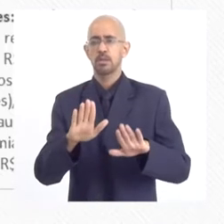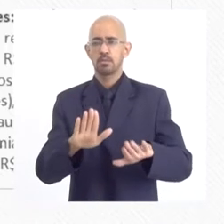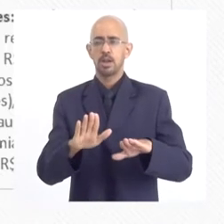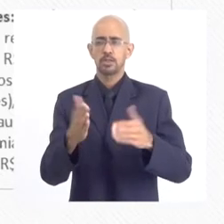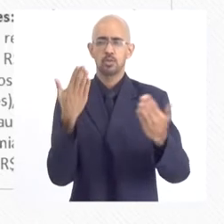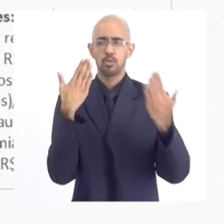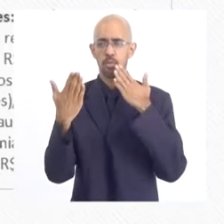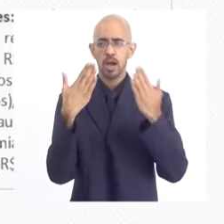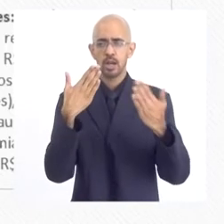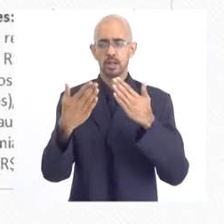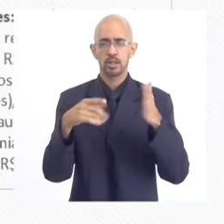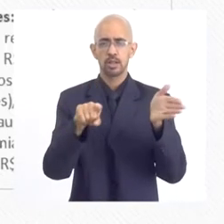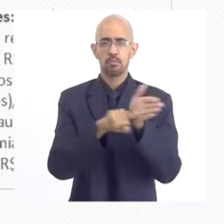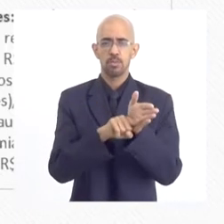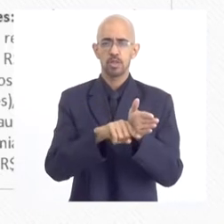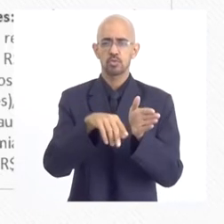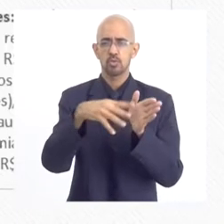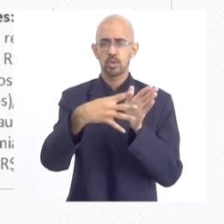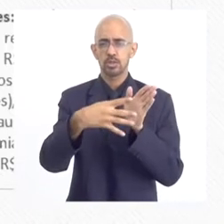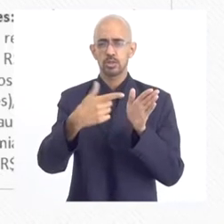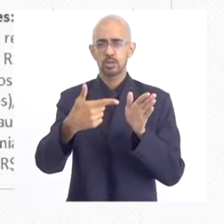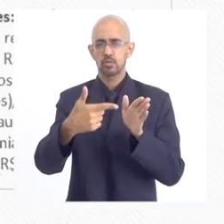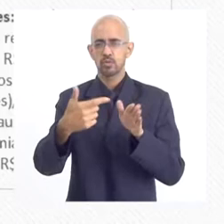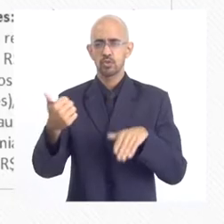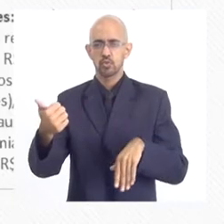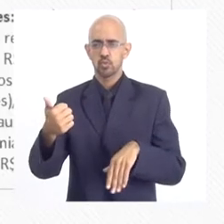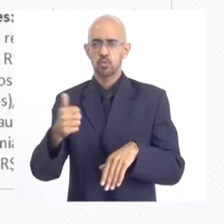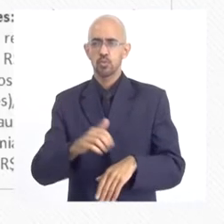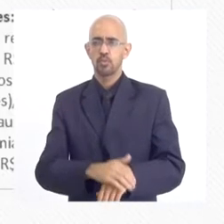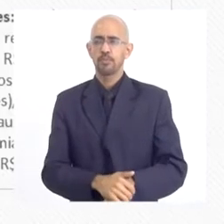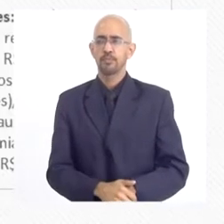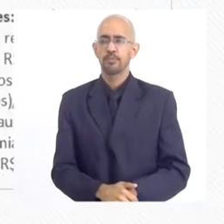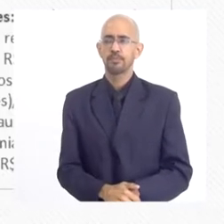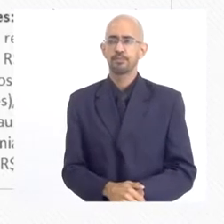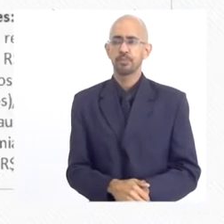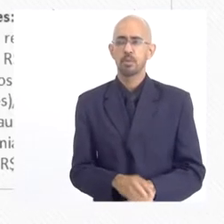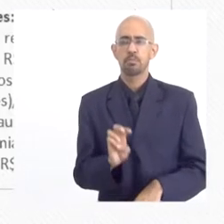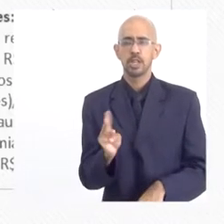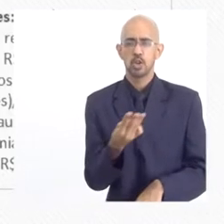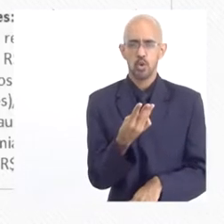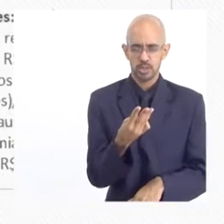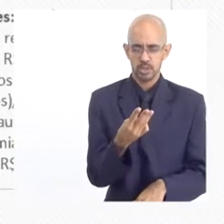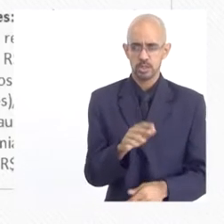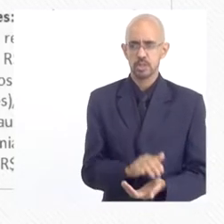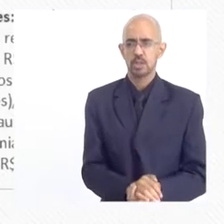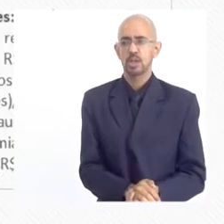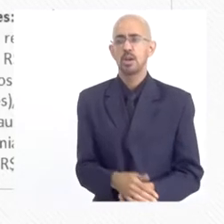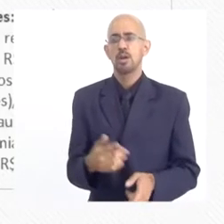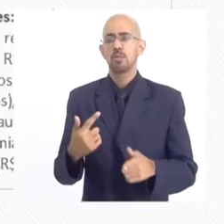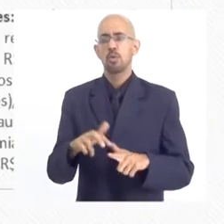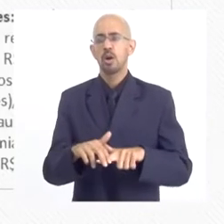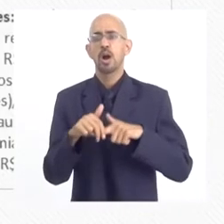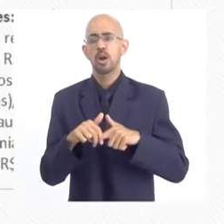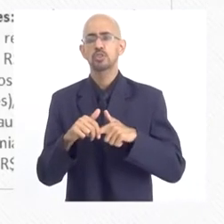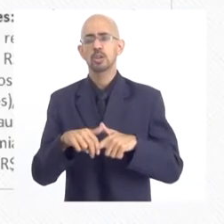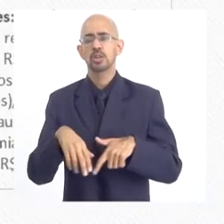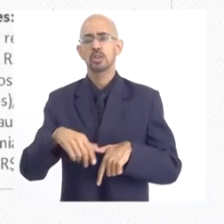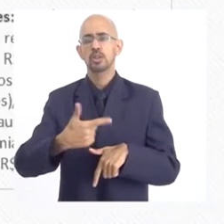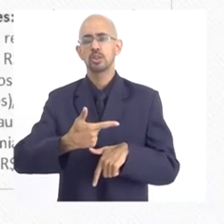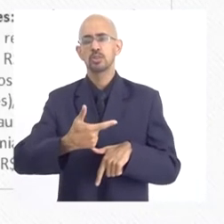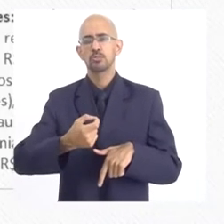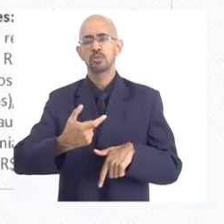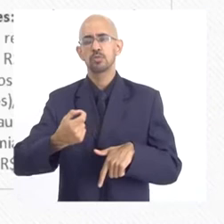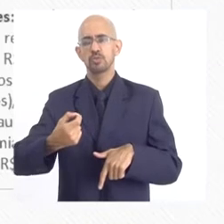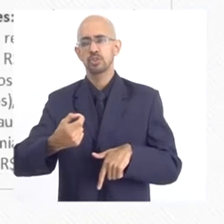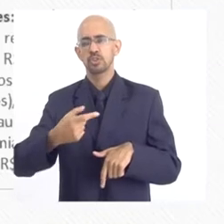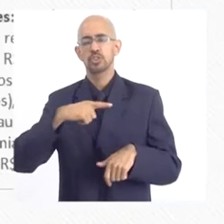negativo em 421. Isso é fruto de que em 2020 nós tivemos as transferências do auxílio